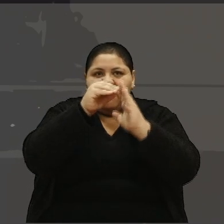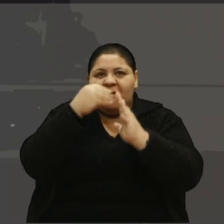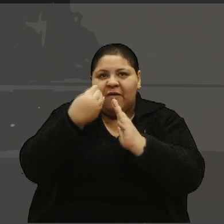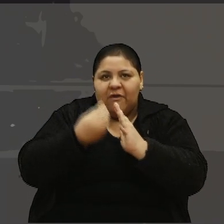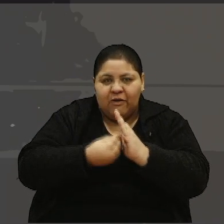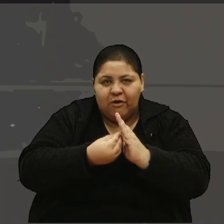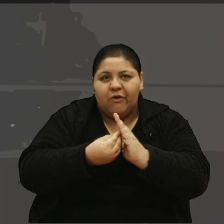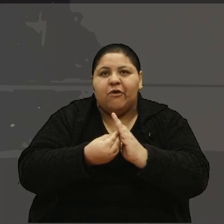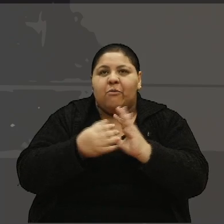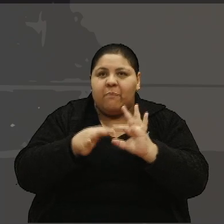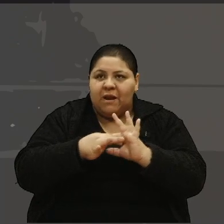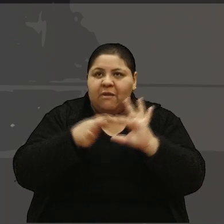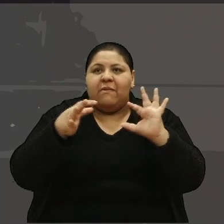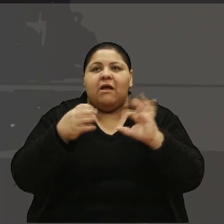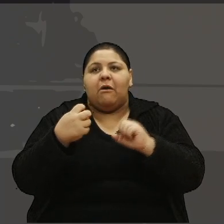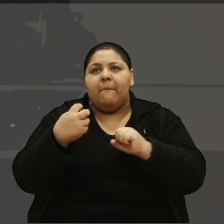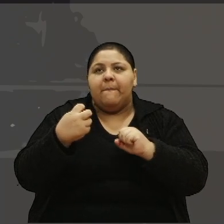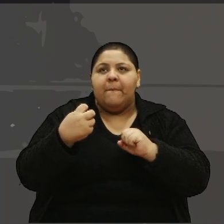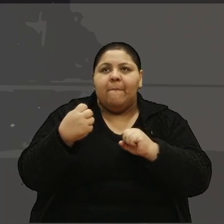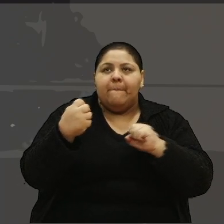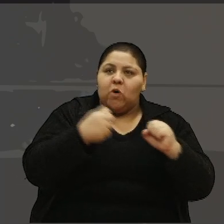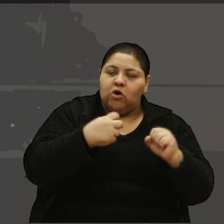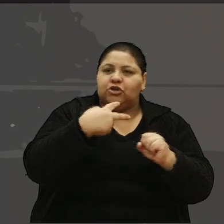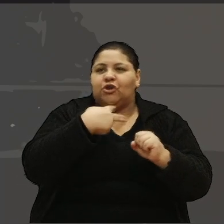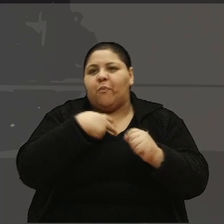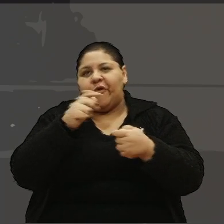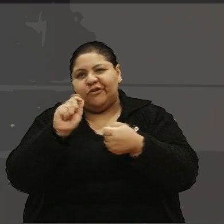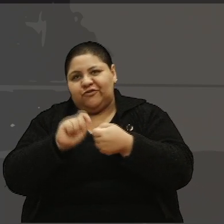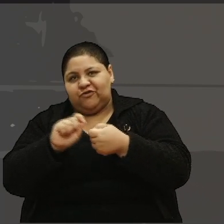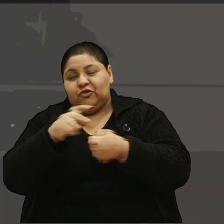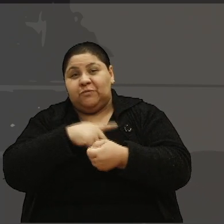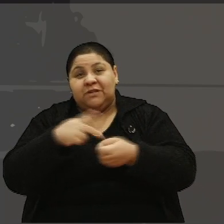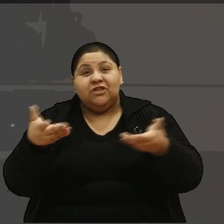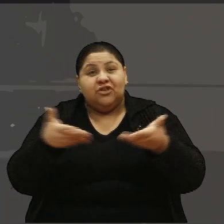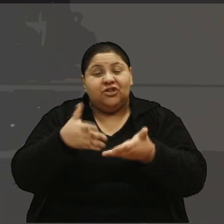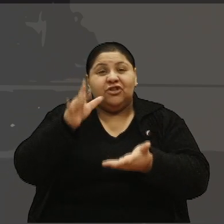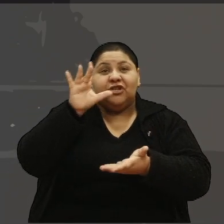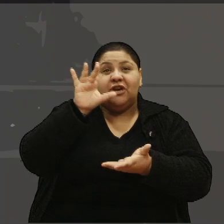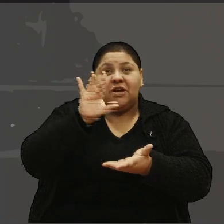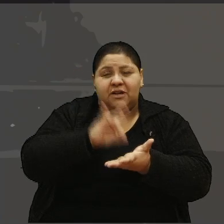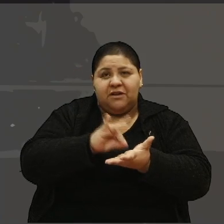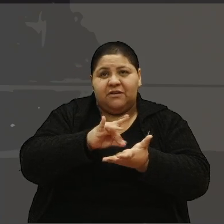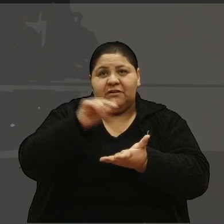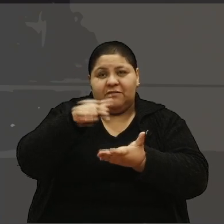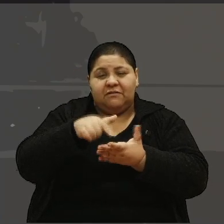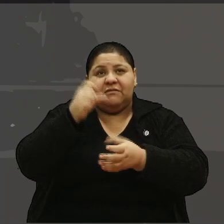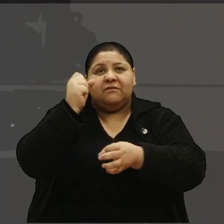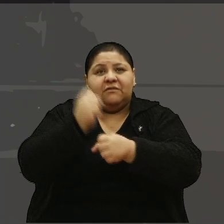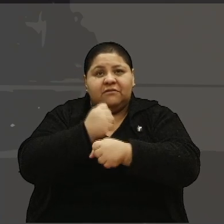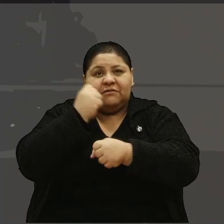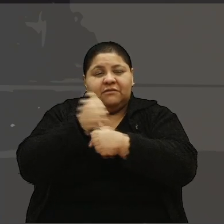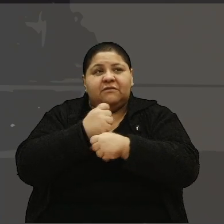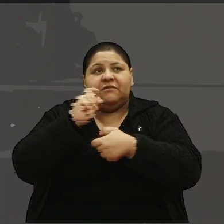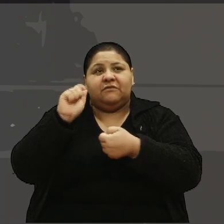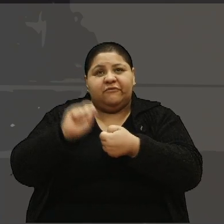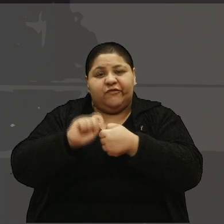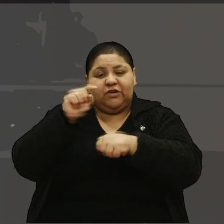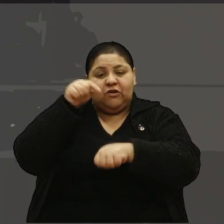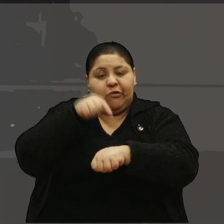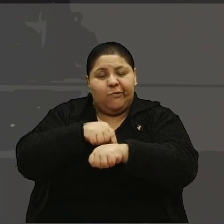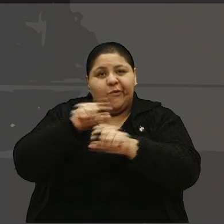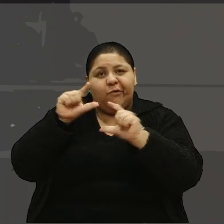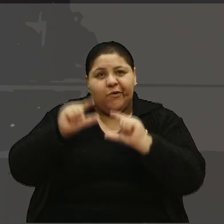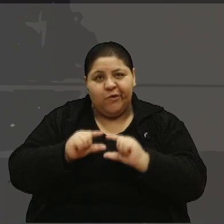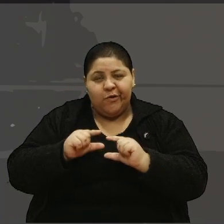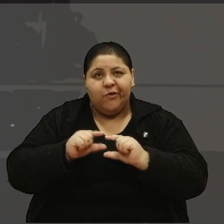que pode e não pode ser feito. E o presidente já confirmou que essas obras serão feitas em breve, né,